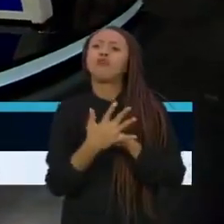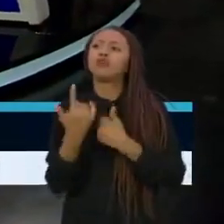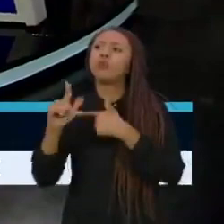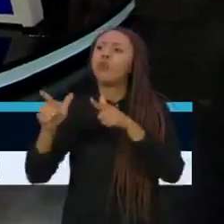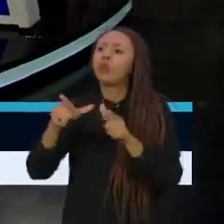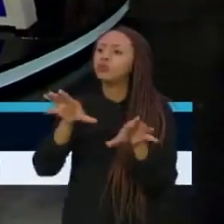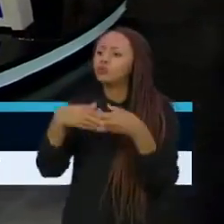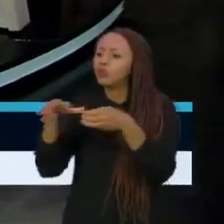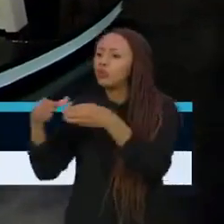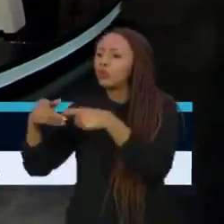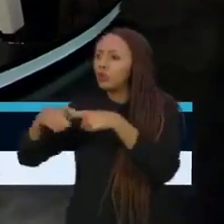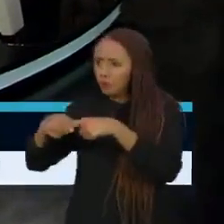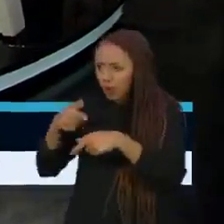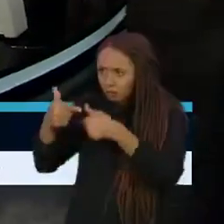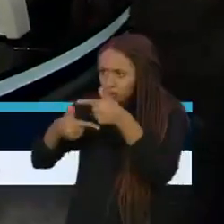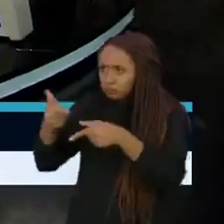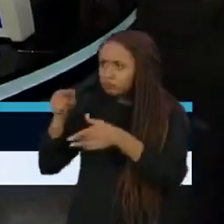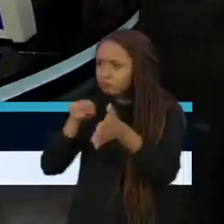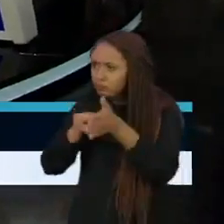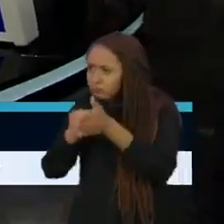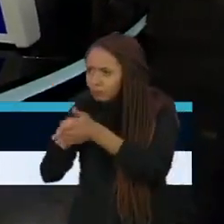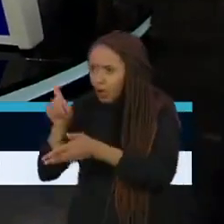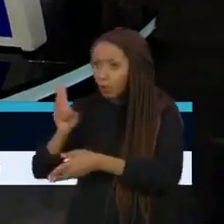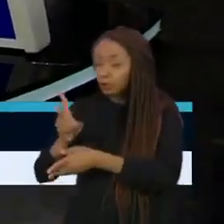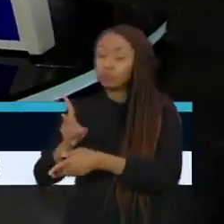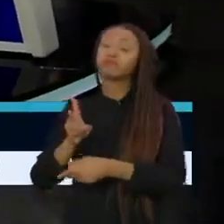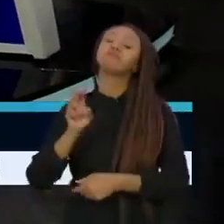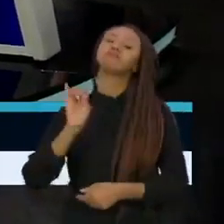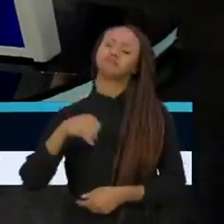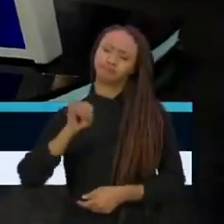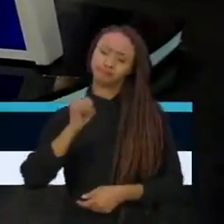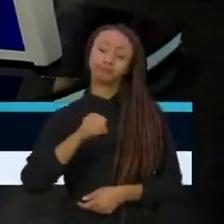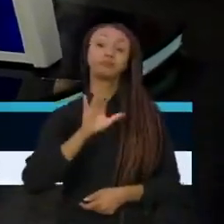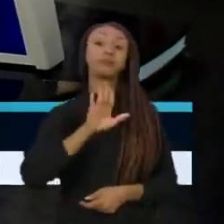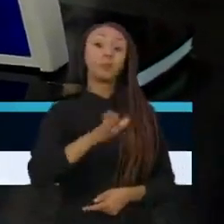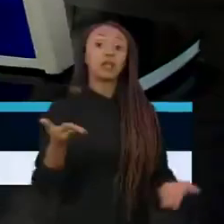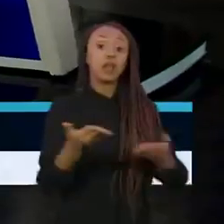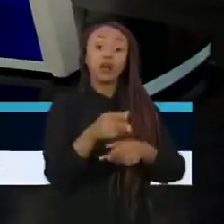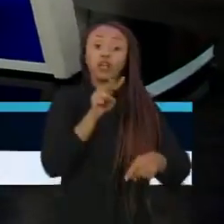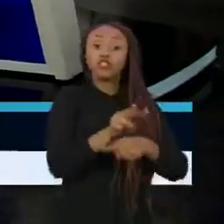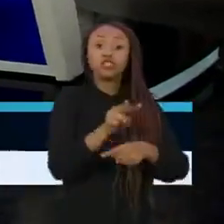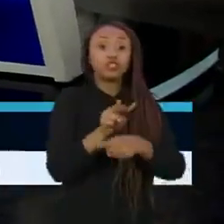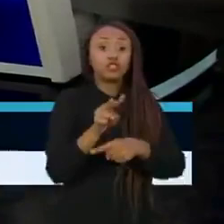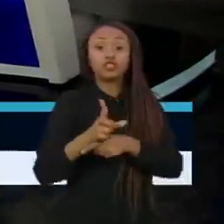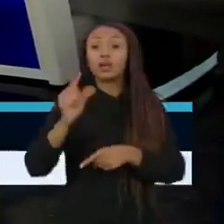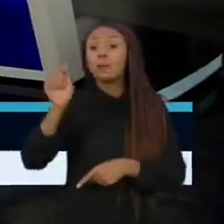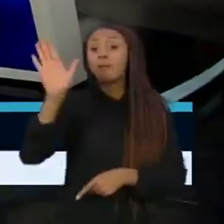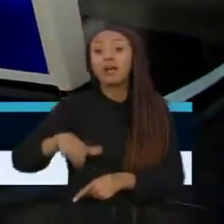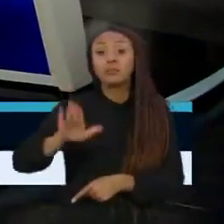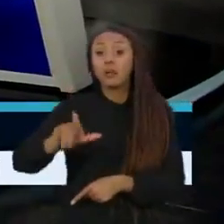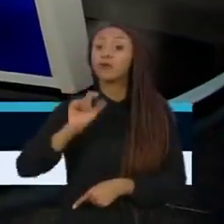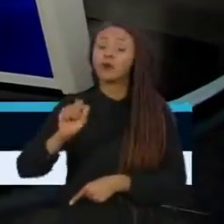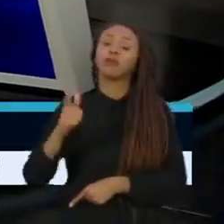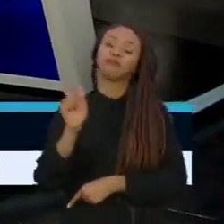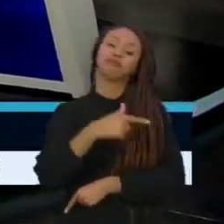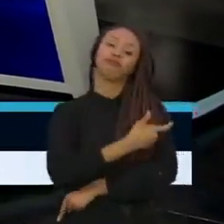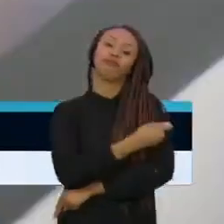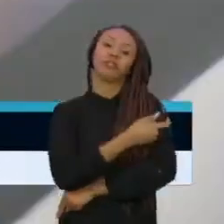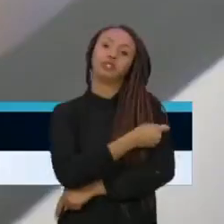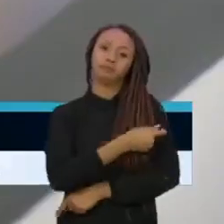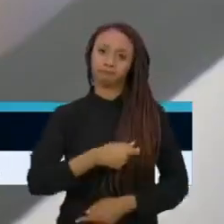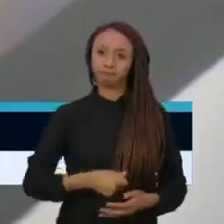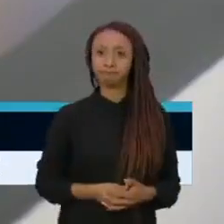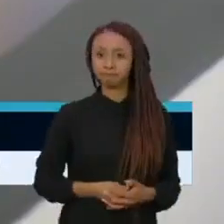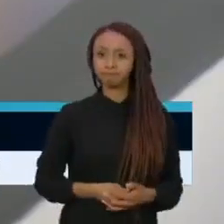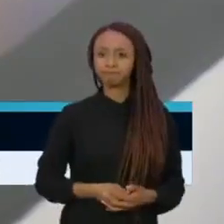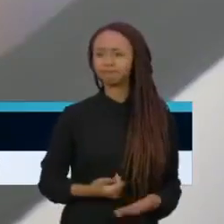trabalhando nessa frente? Sim, mas assim, a maior prevenção, melhor custo-benefício para isso é a vacina. Tá?